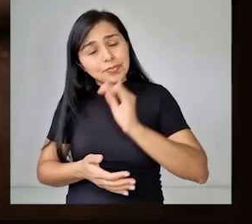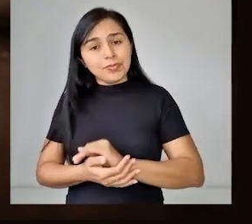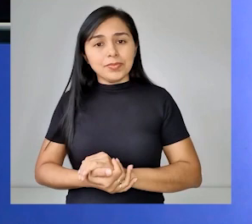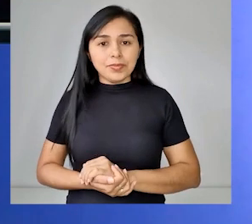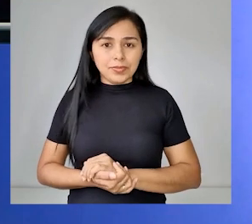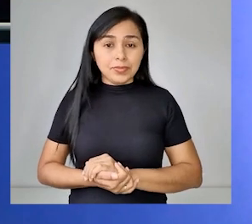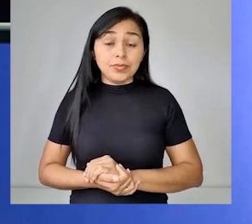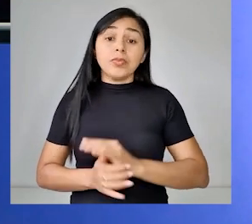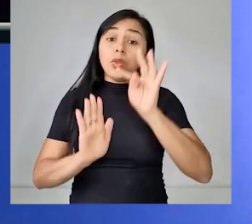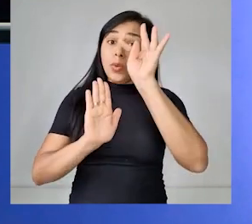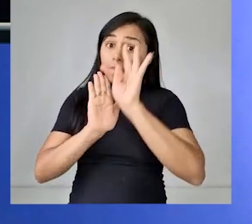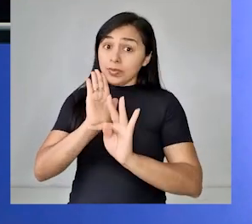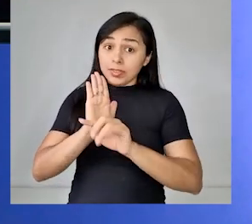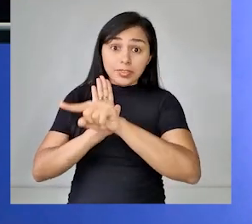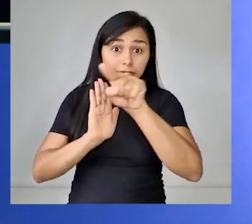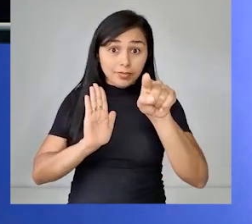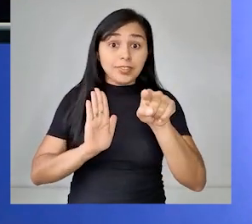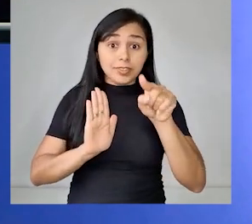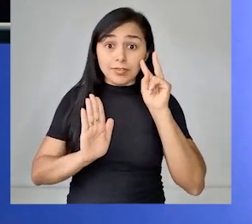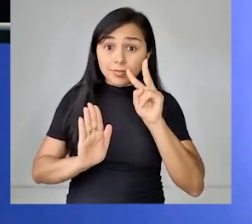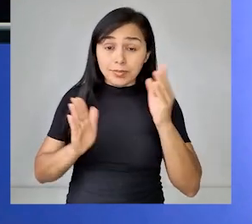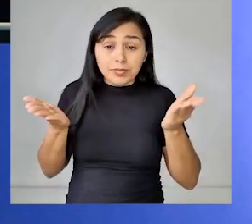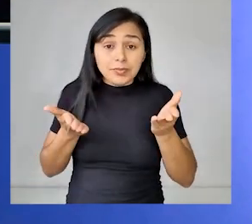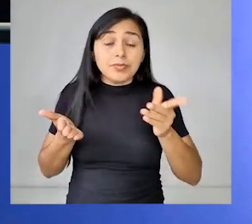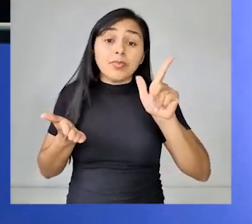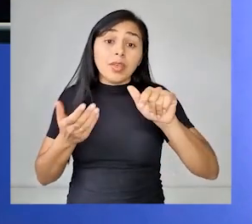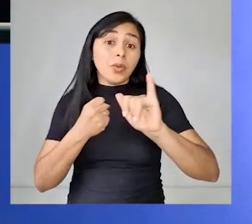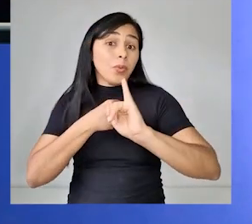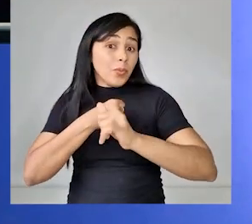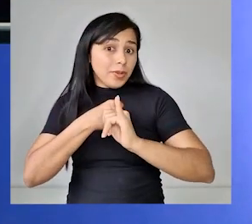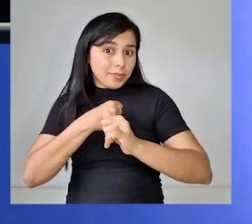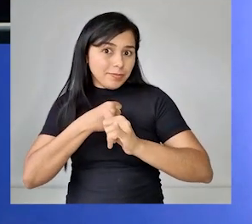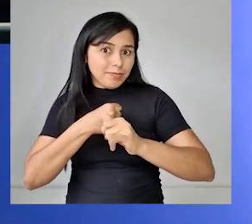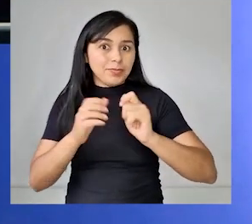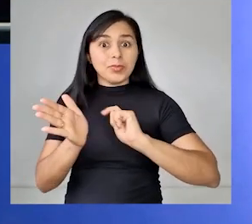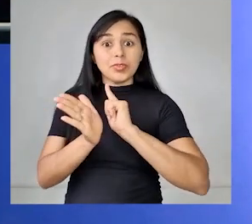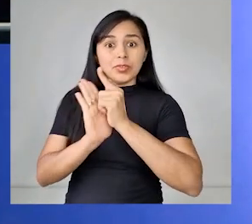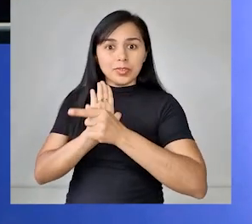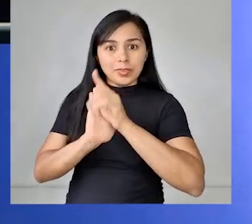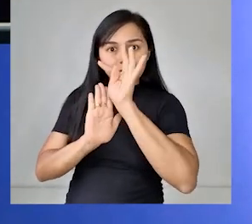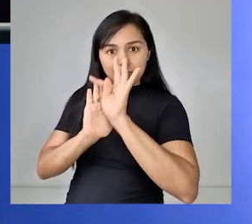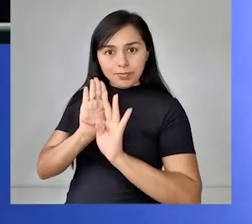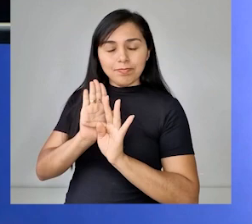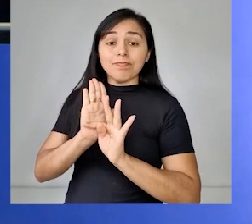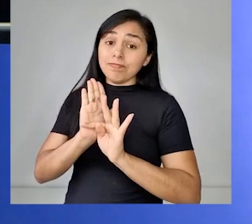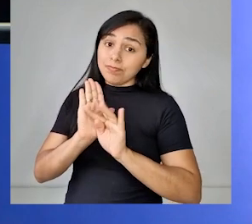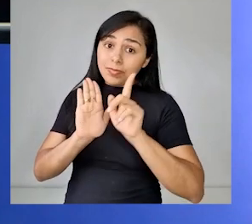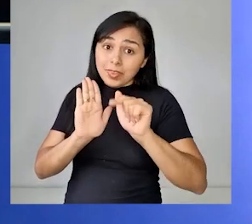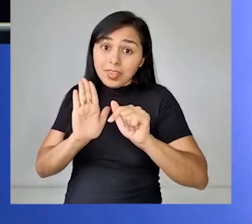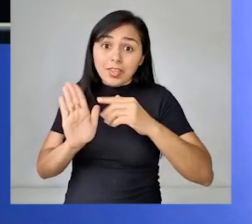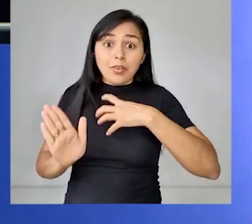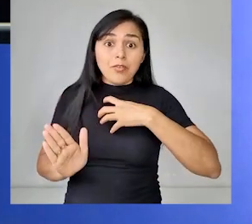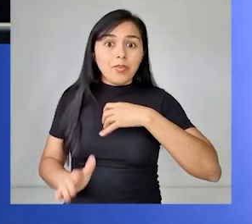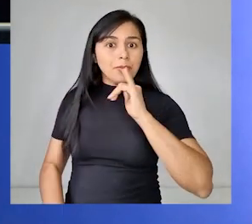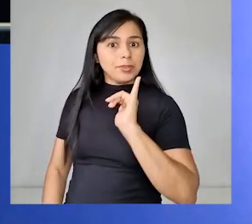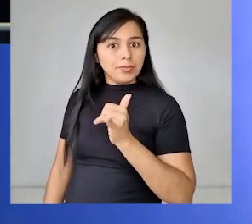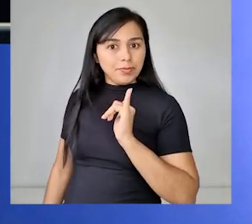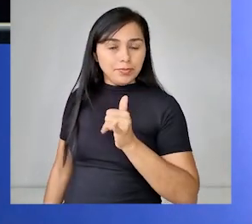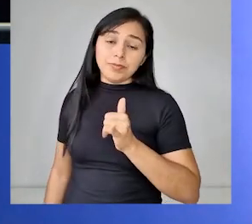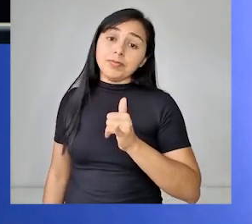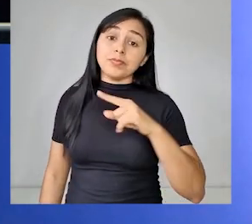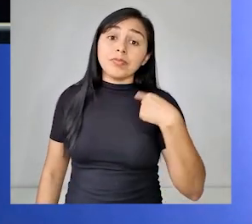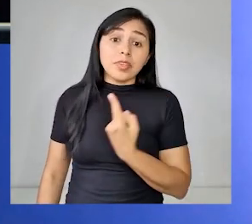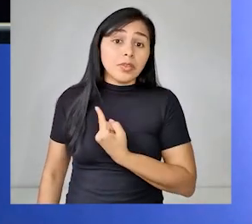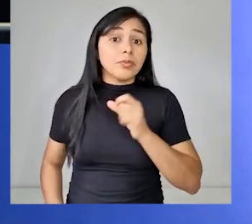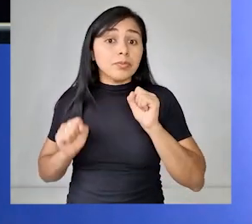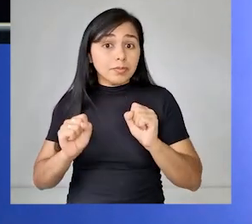cafezinho. O texto que vocês acompanharam é uma crônica, gênero textual que se enquadra na modalidade narrativa. Nele, é